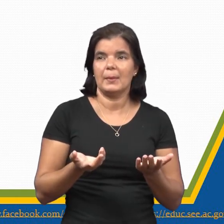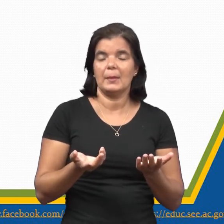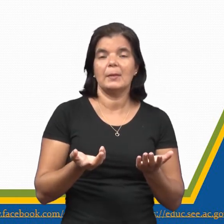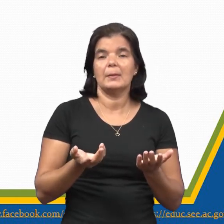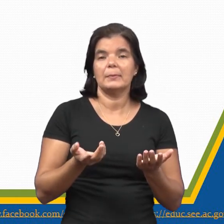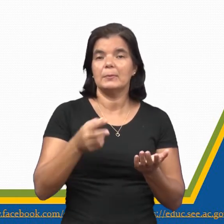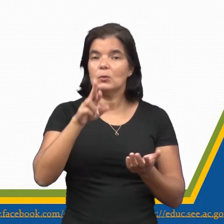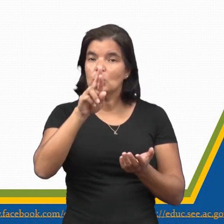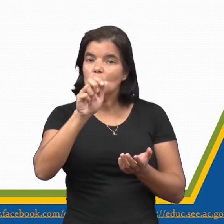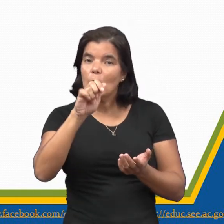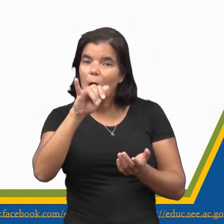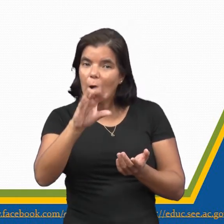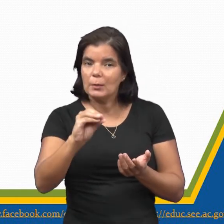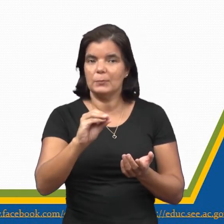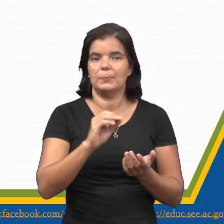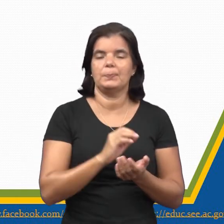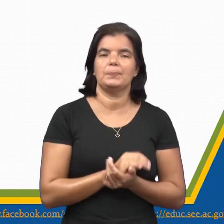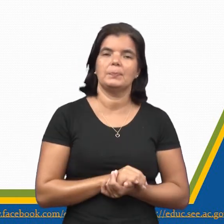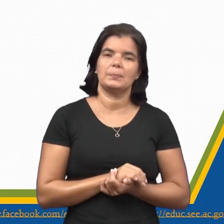é chamada de raio.